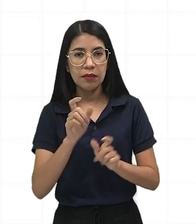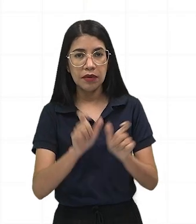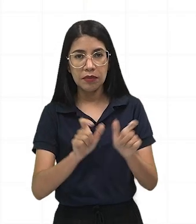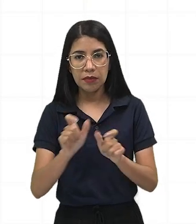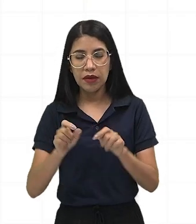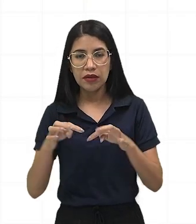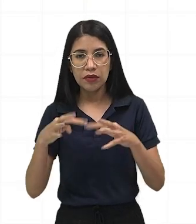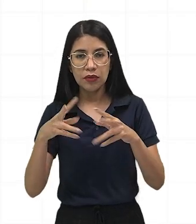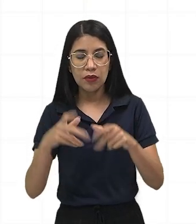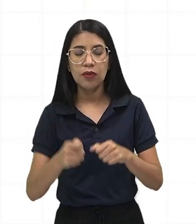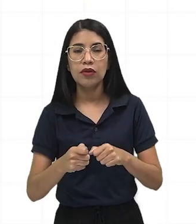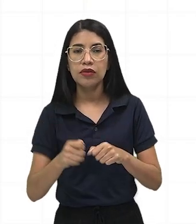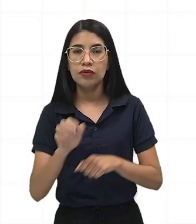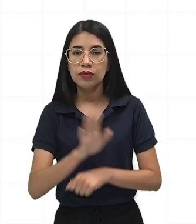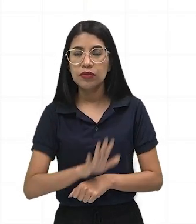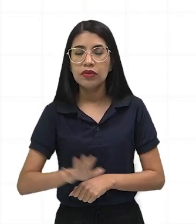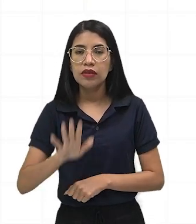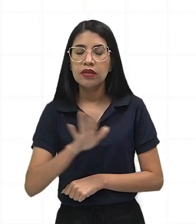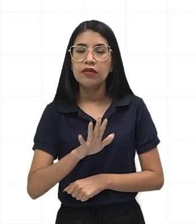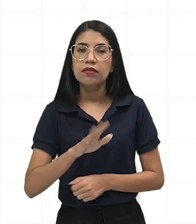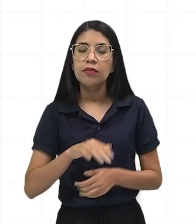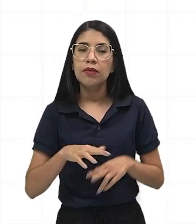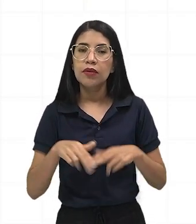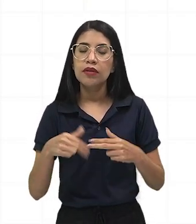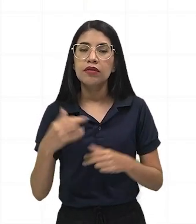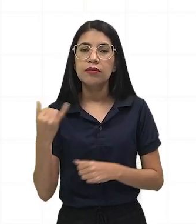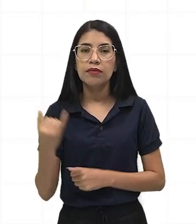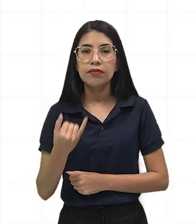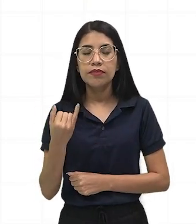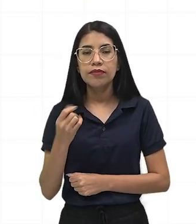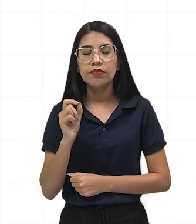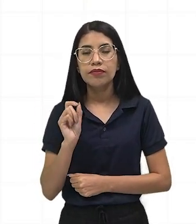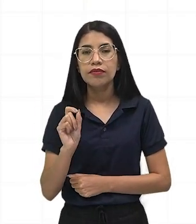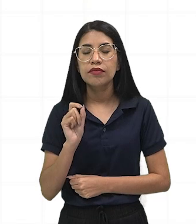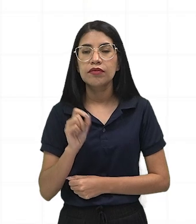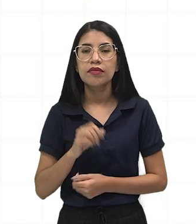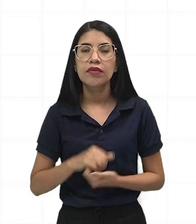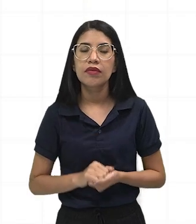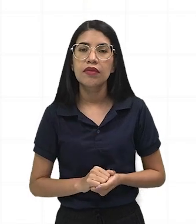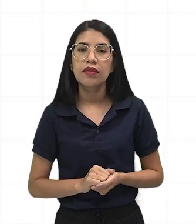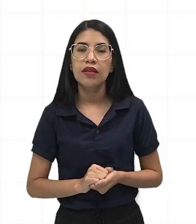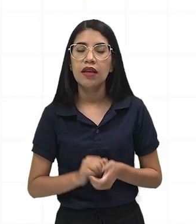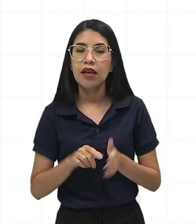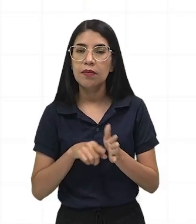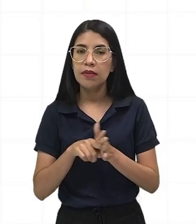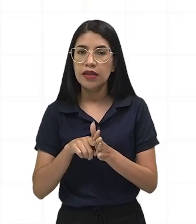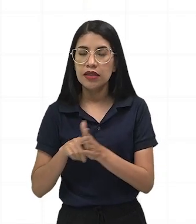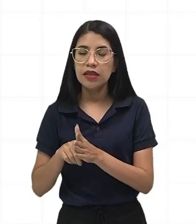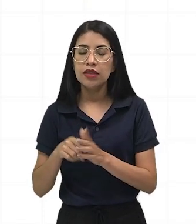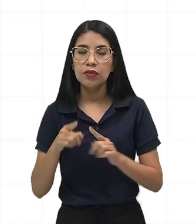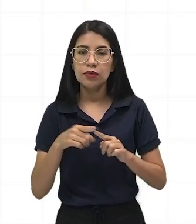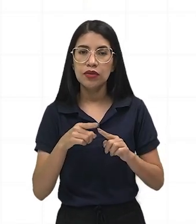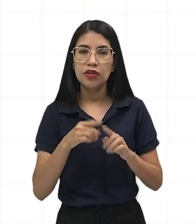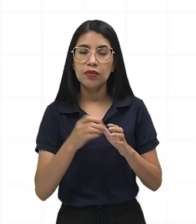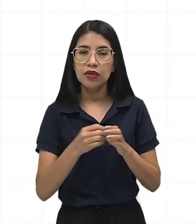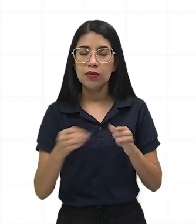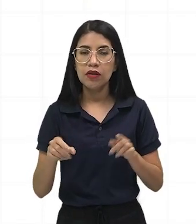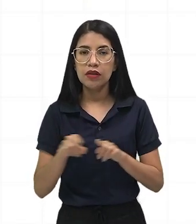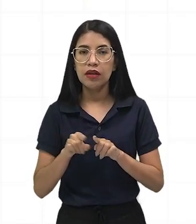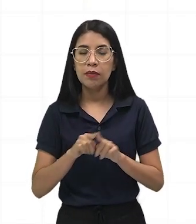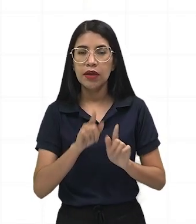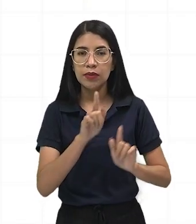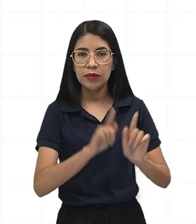toda a população. Então, é muito importante. Nós vimos aí esse tipo de pesquisa e ainda mais o